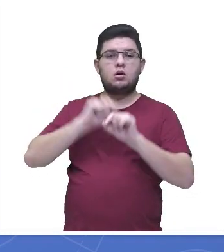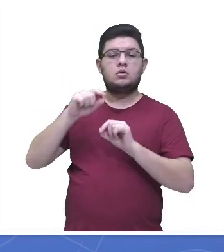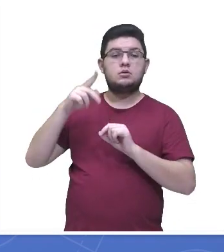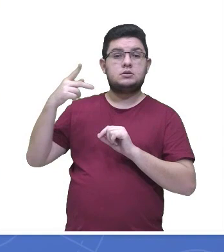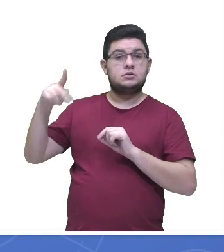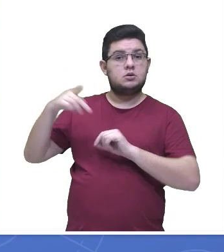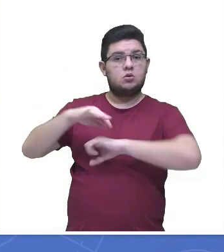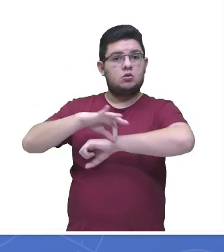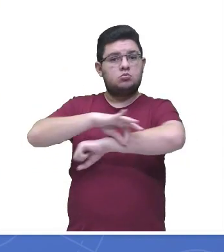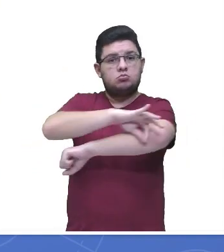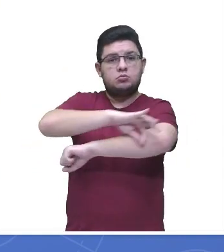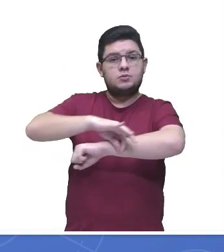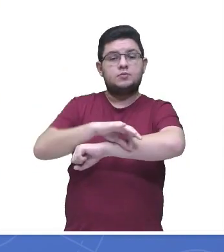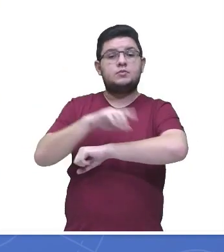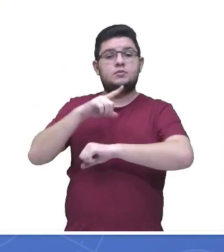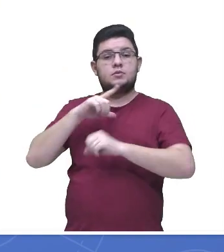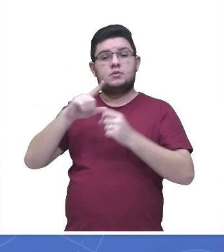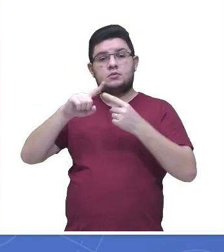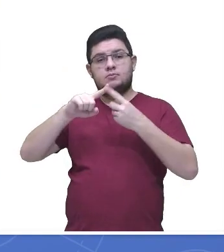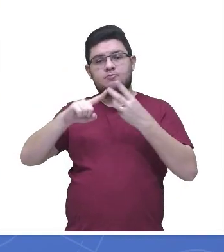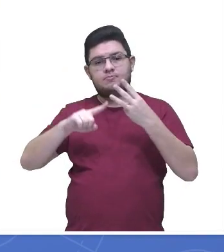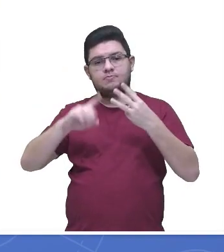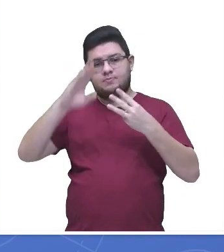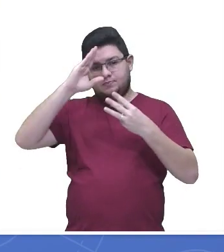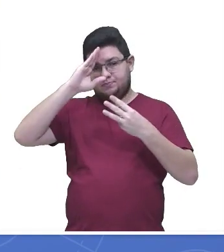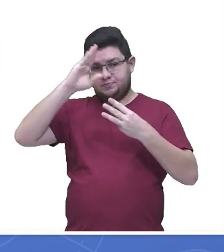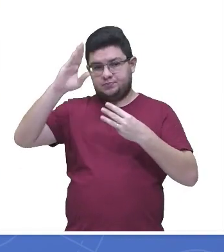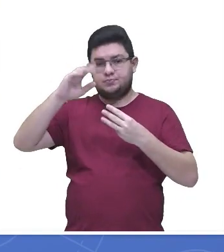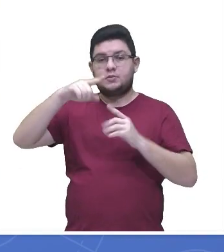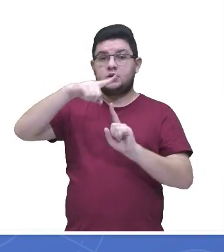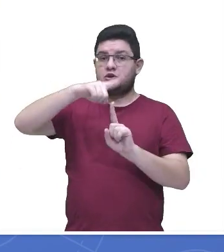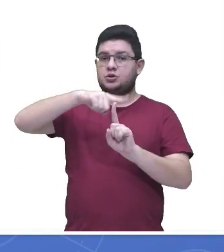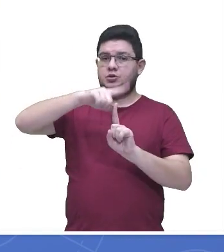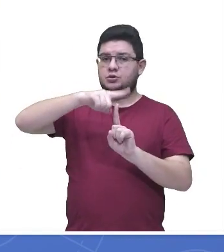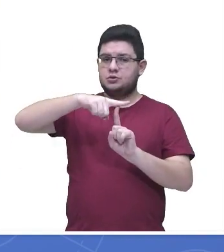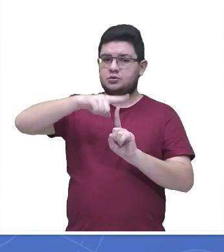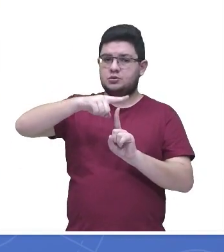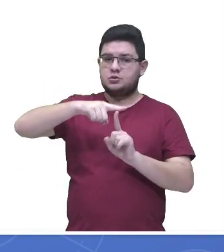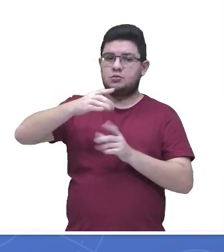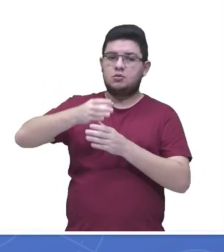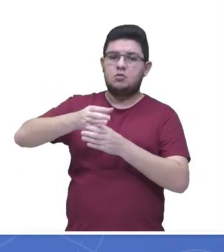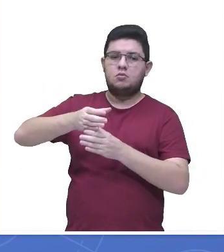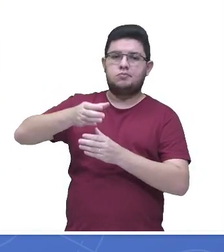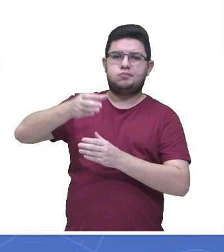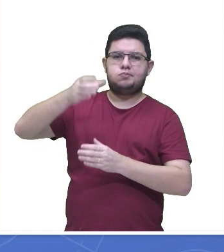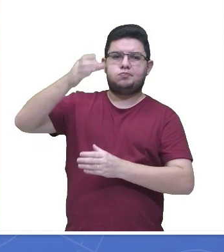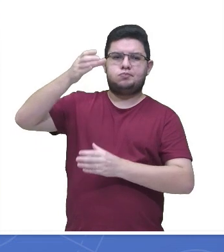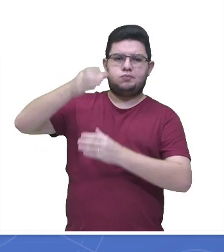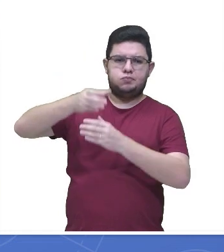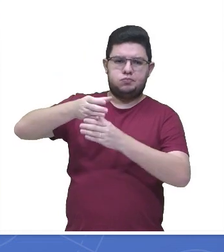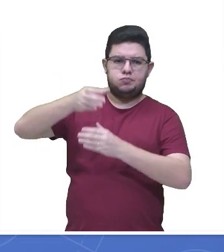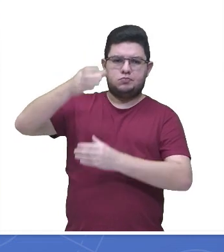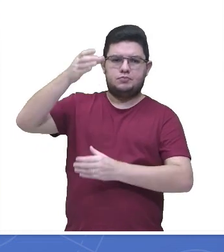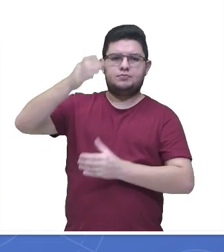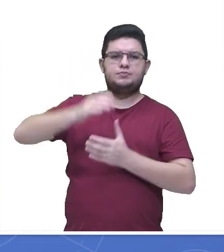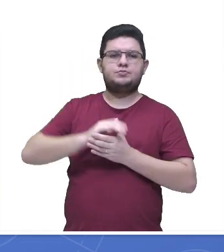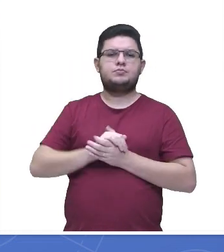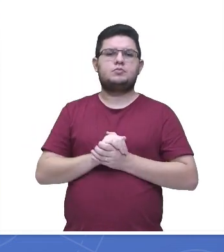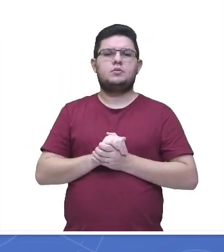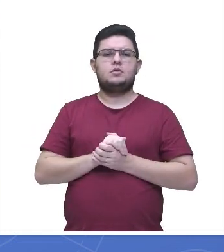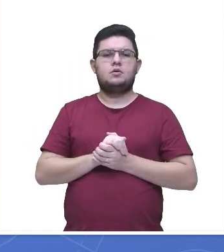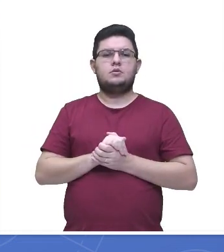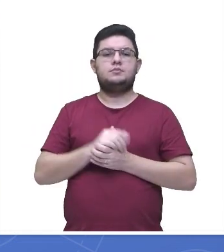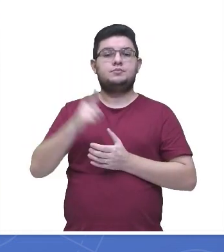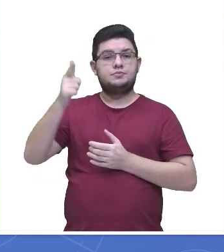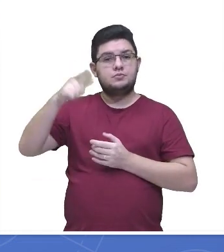dessa arquitetura grega. Vamos ver? Então, aí nós temos os 3 capitéis. Mais uma vez, eu